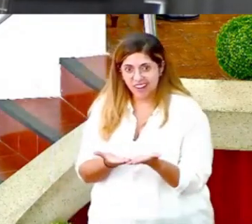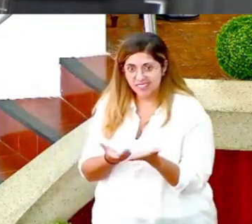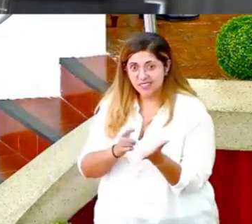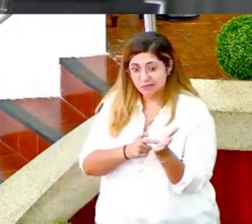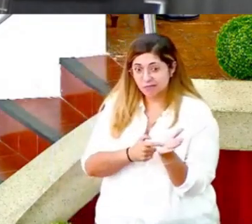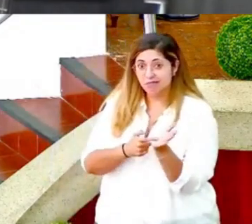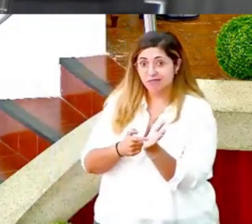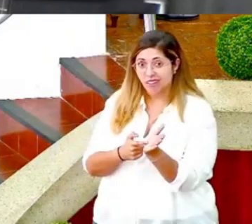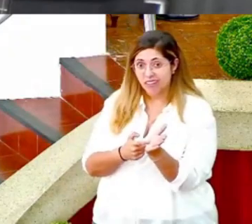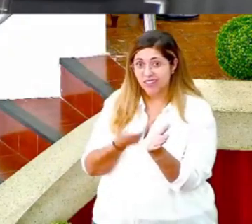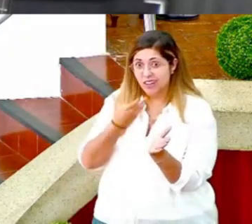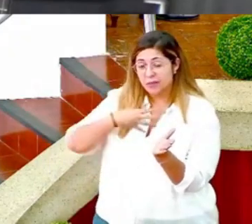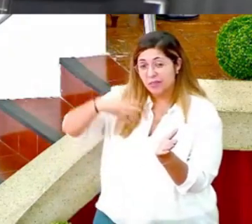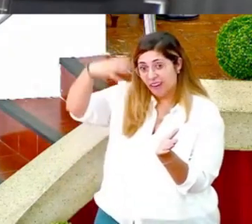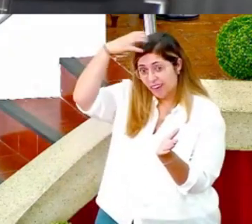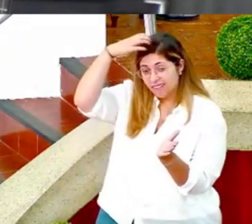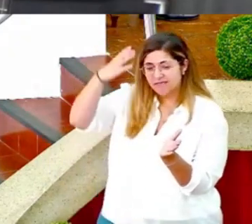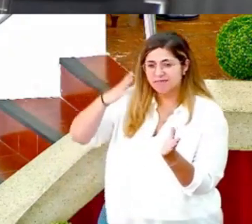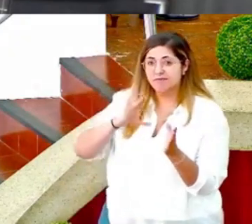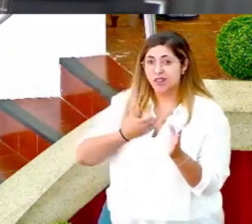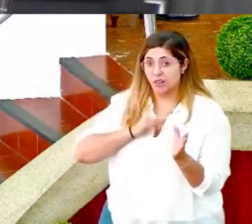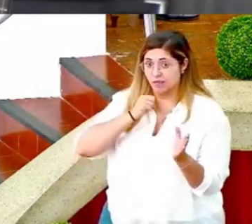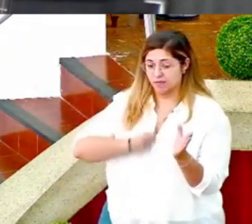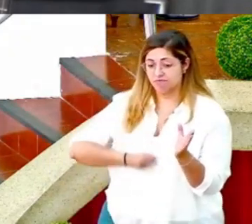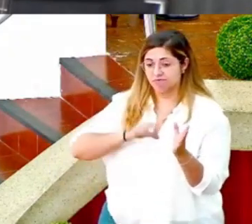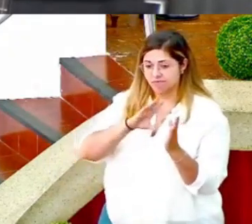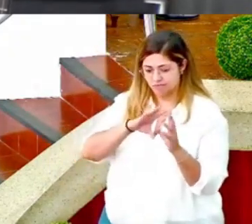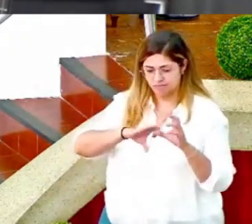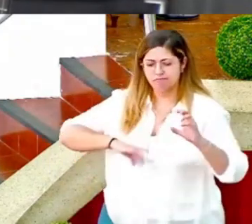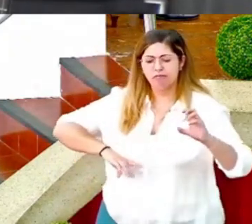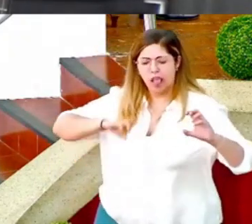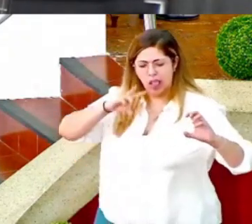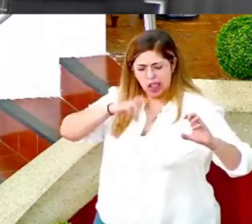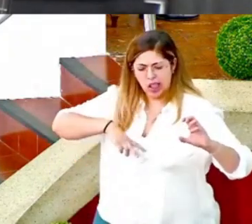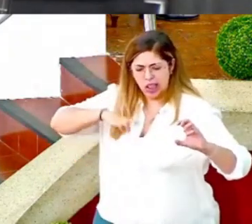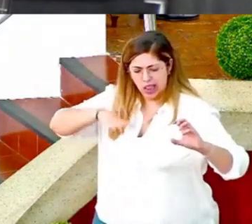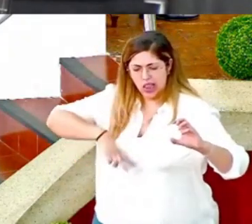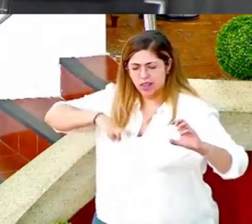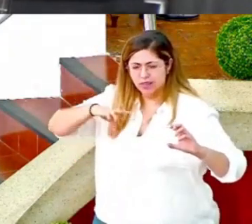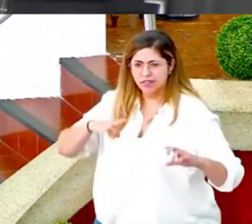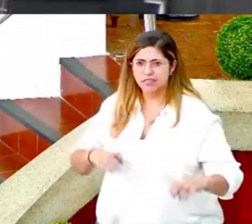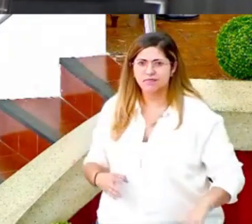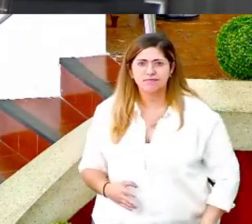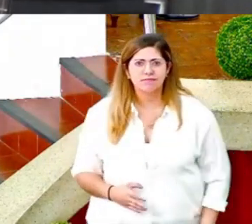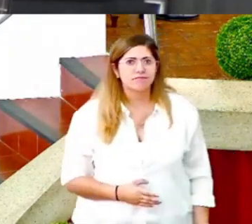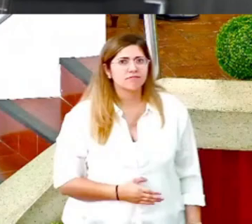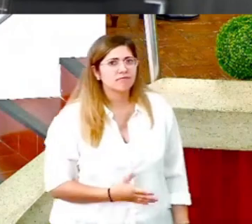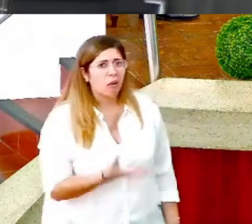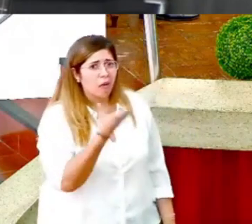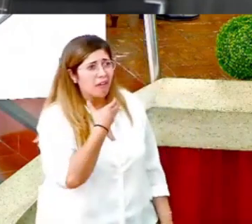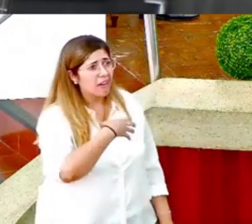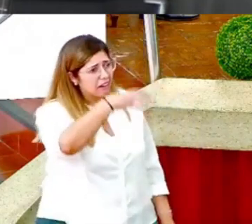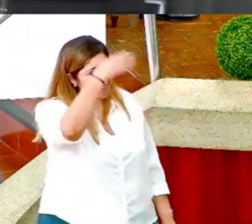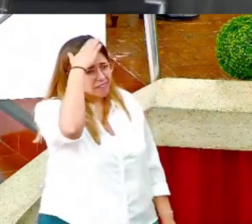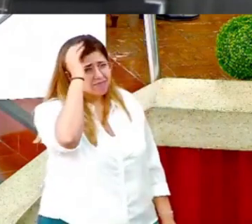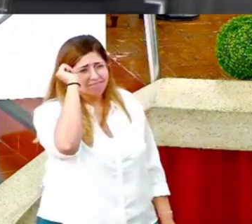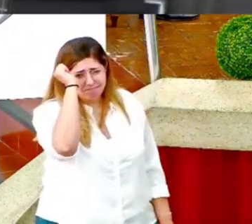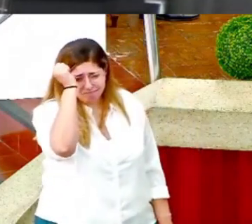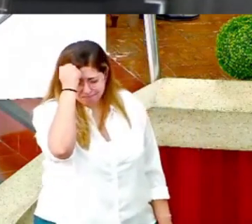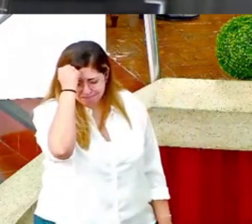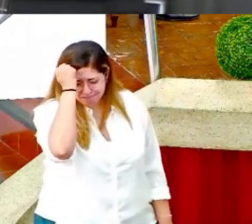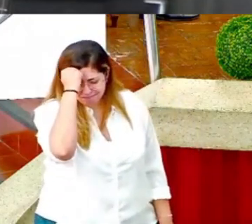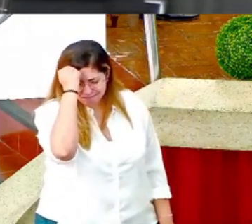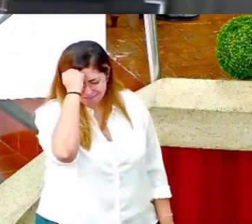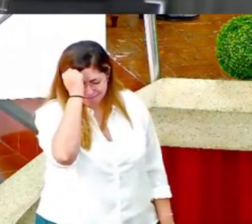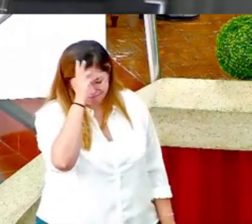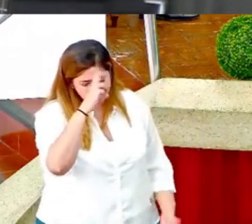diz, meu Deus, nós temos pecado. Quando é que este livro